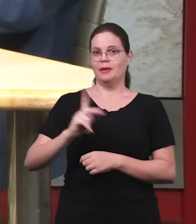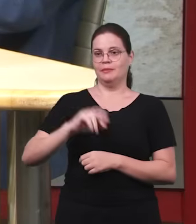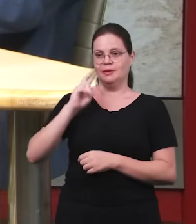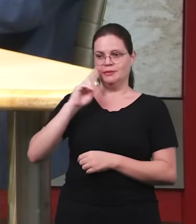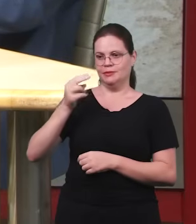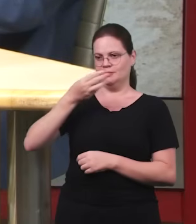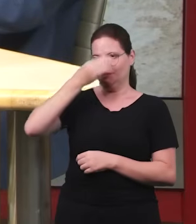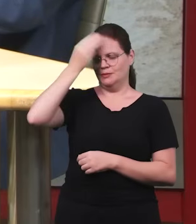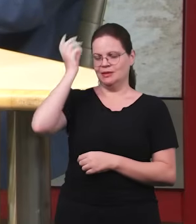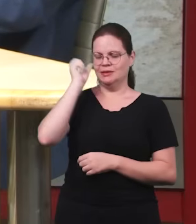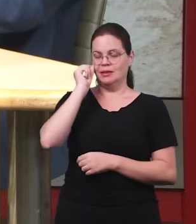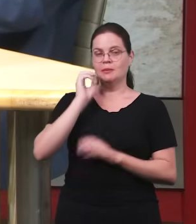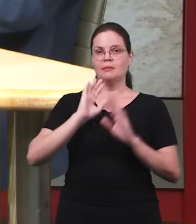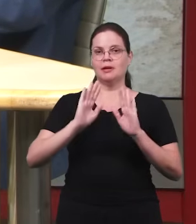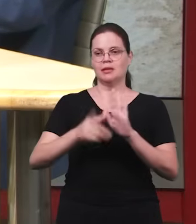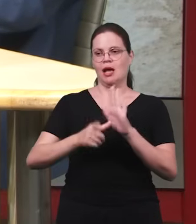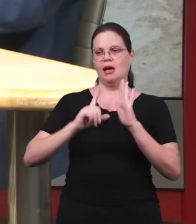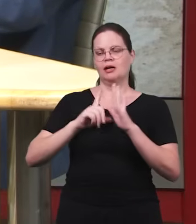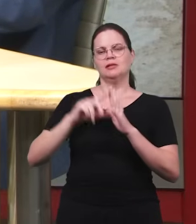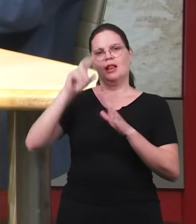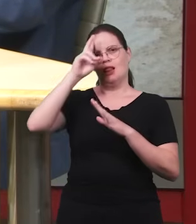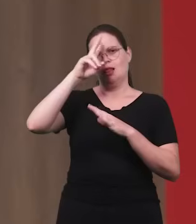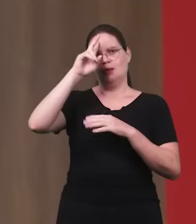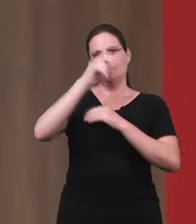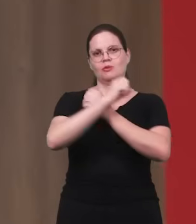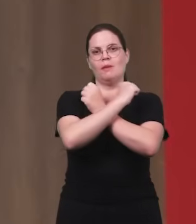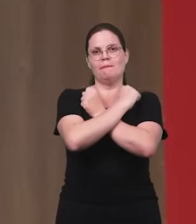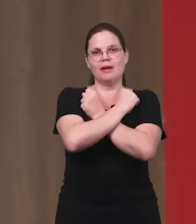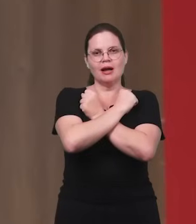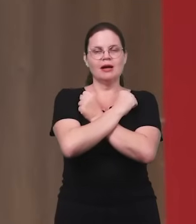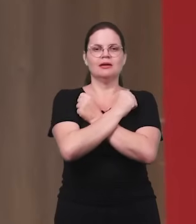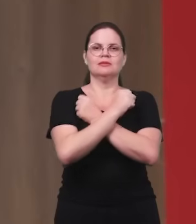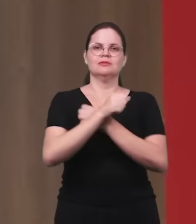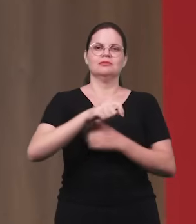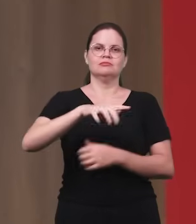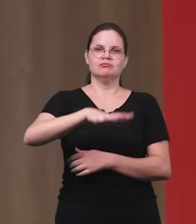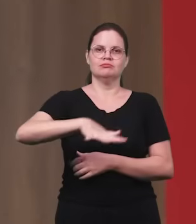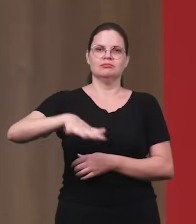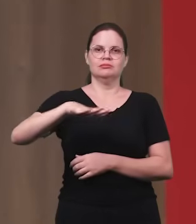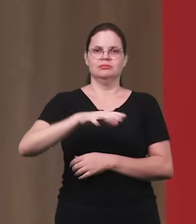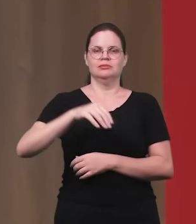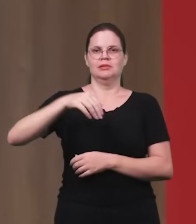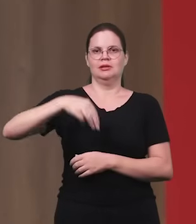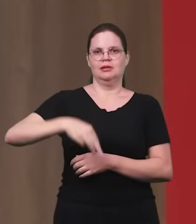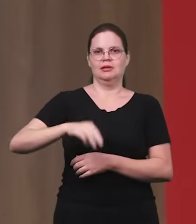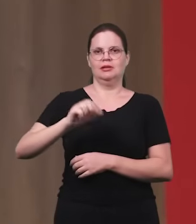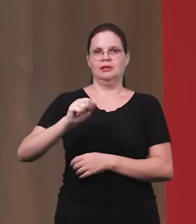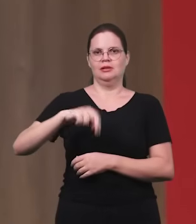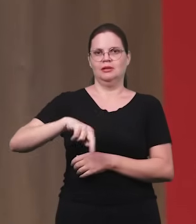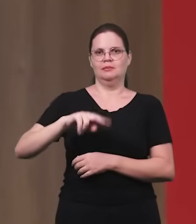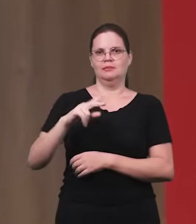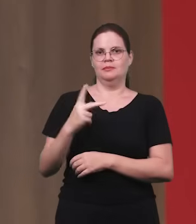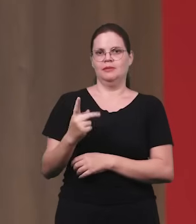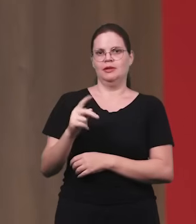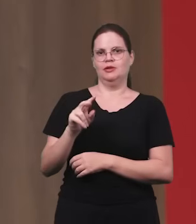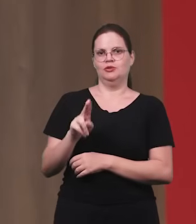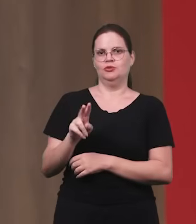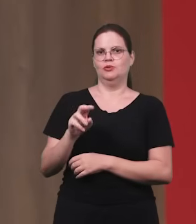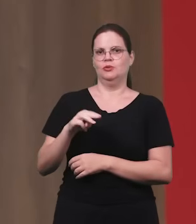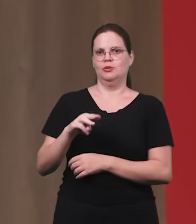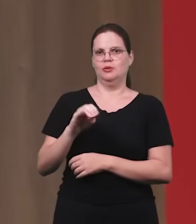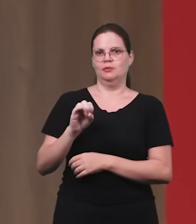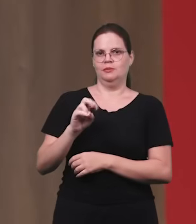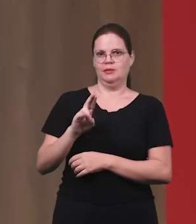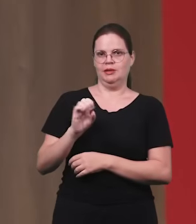Marcelo. E nós queremos lembrar de mandar um abraço para a região de Manhumirim, ali